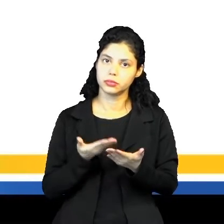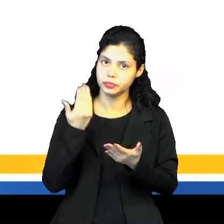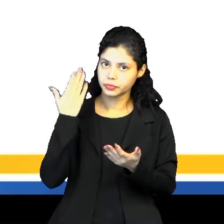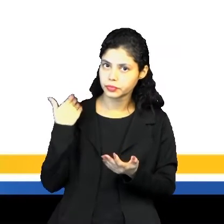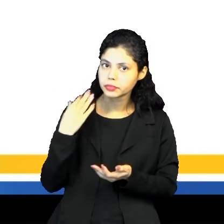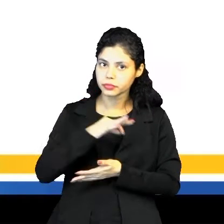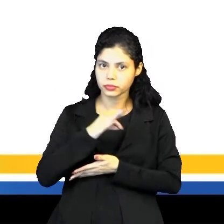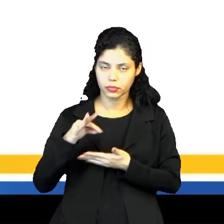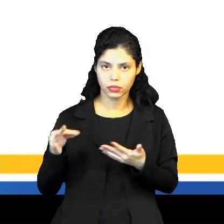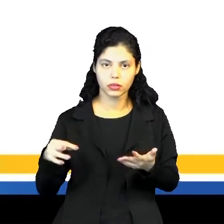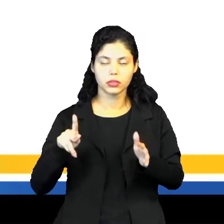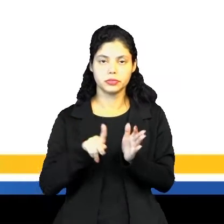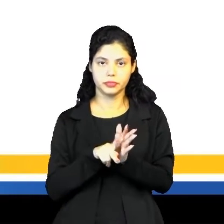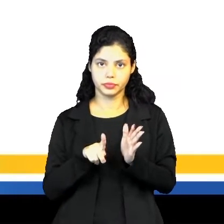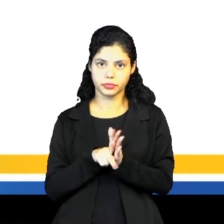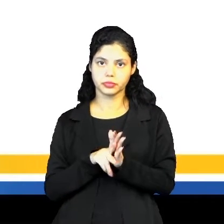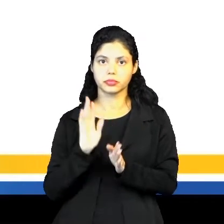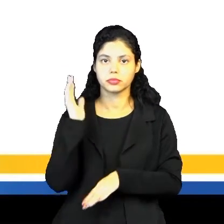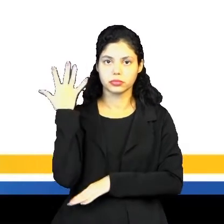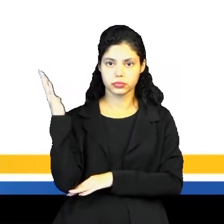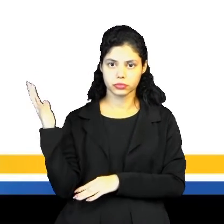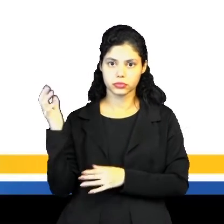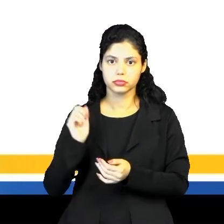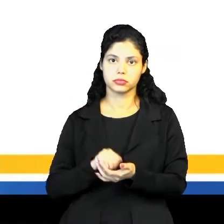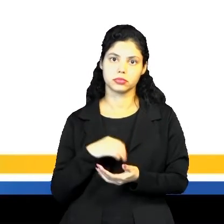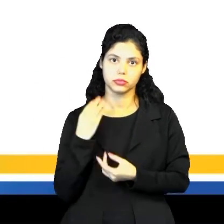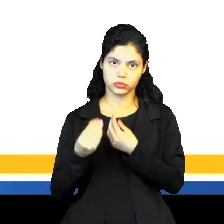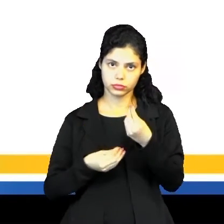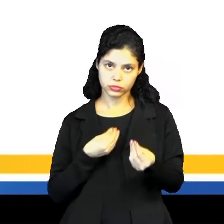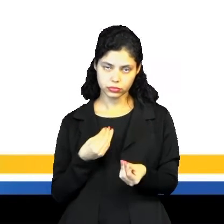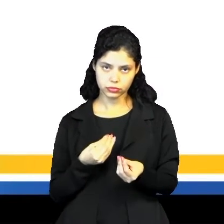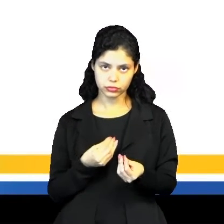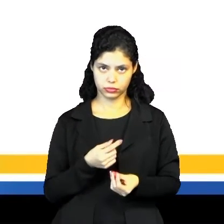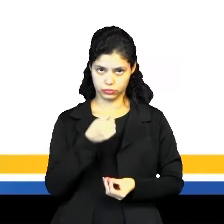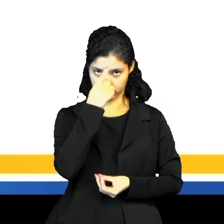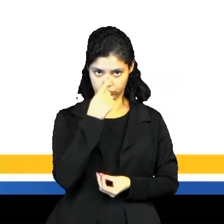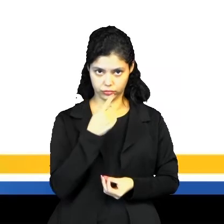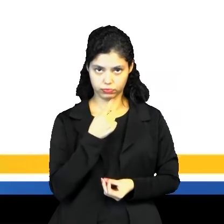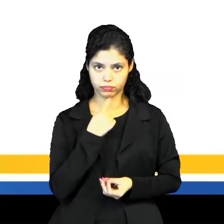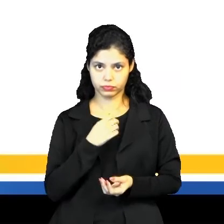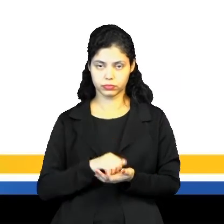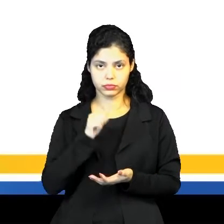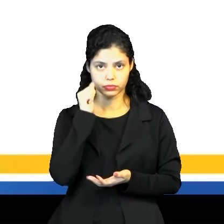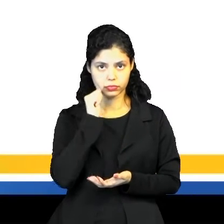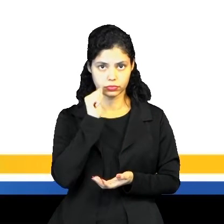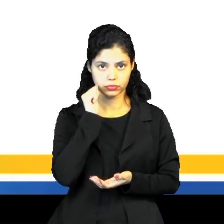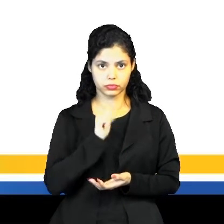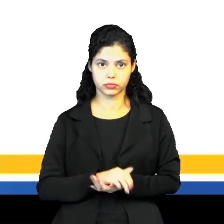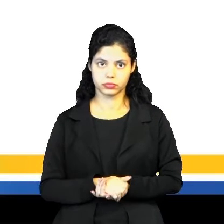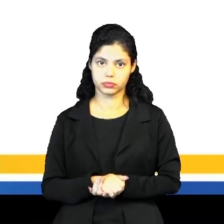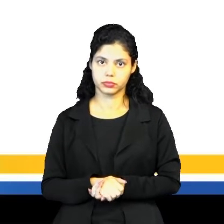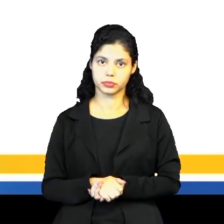dos elementos da natureza, assim quanto da figura feminina.